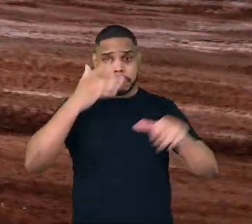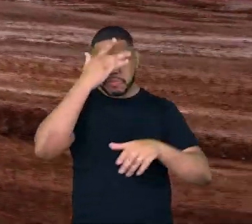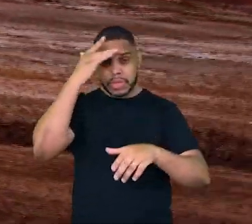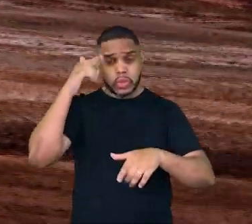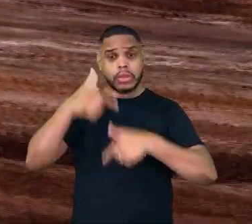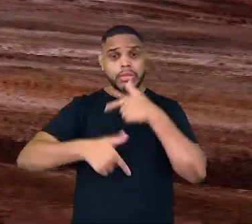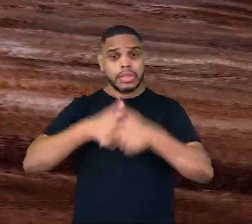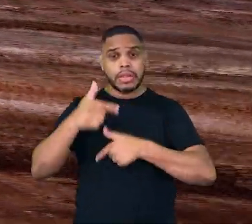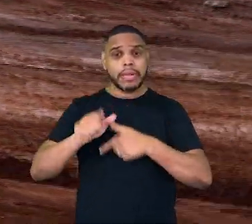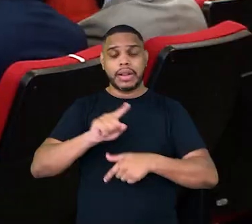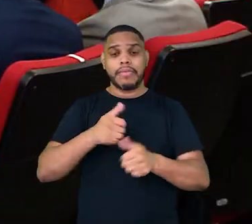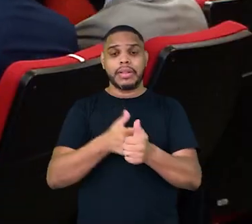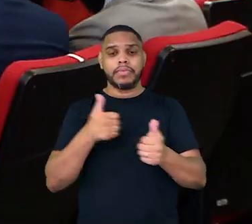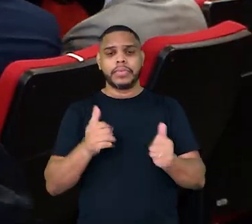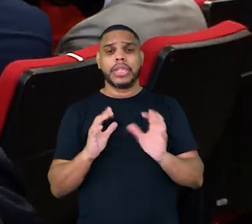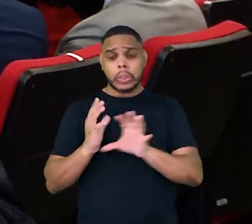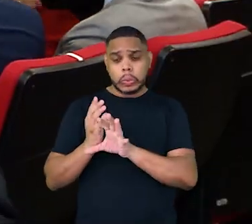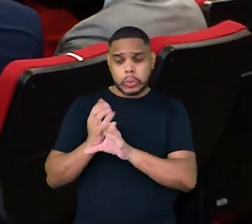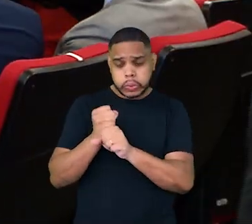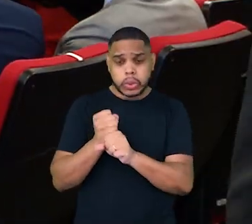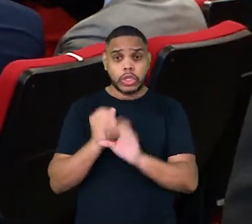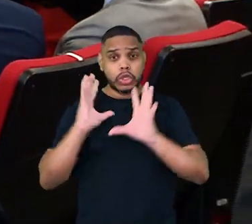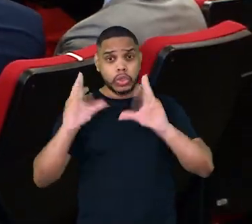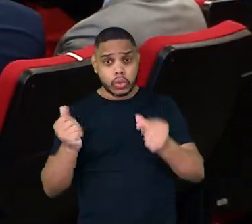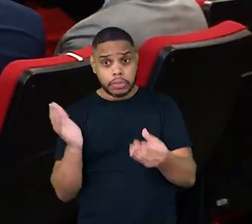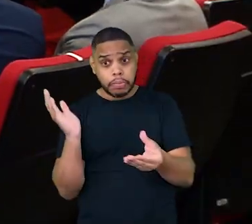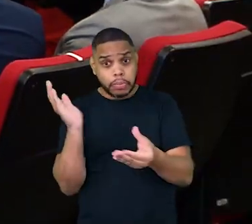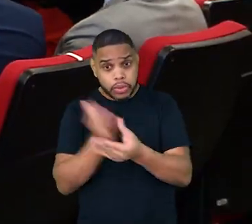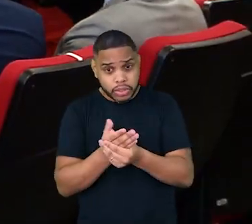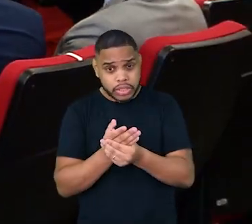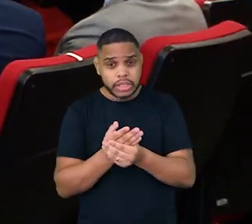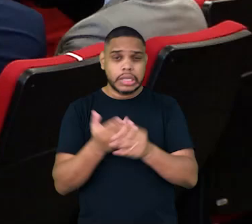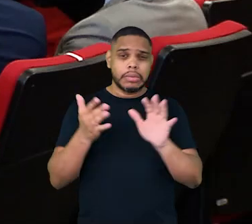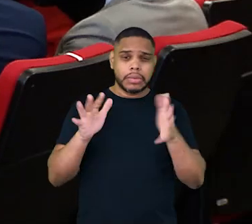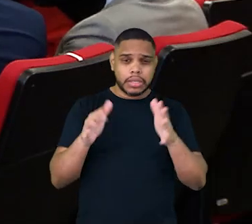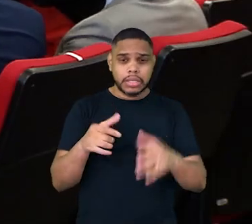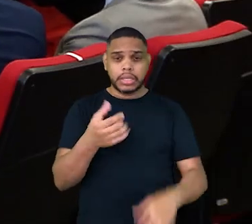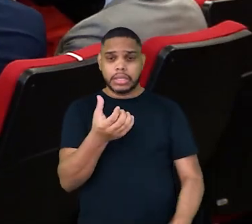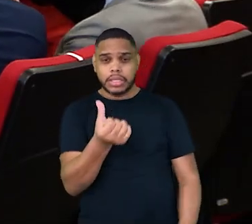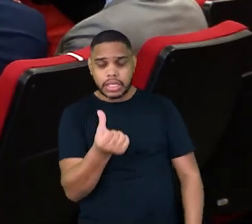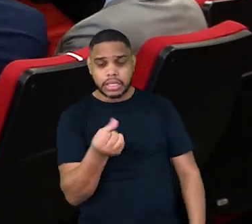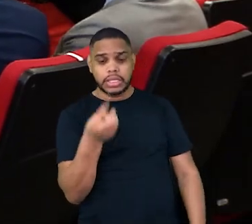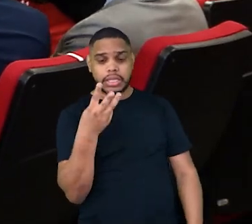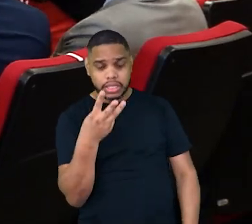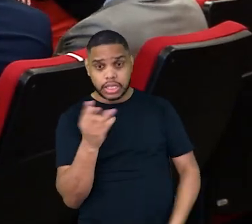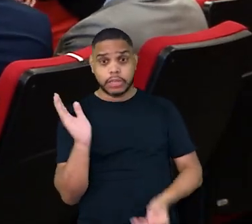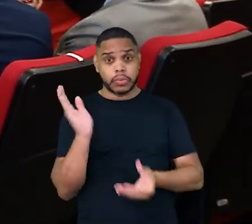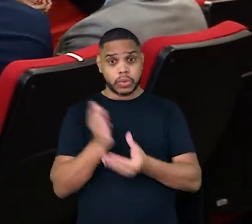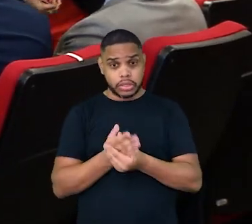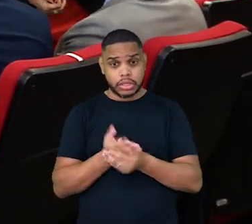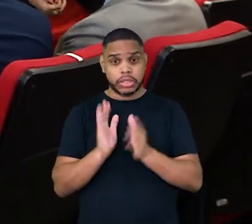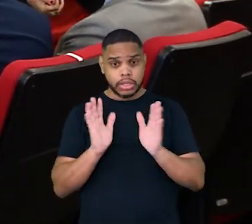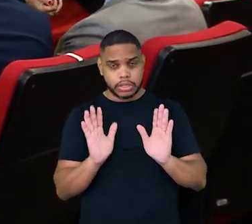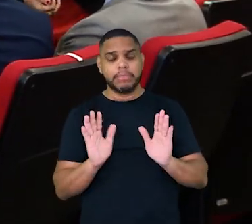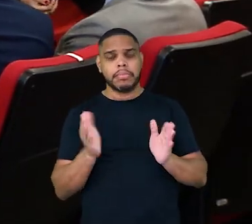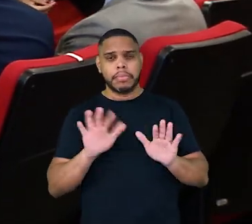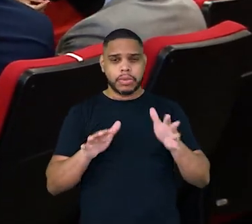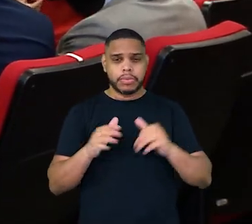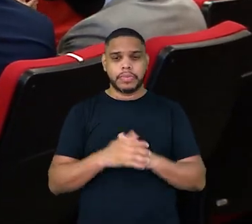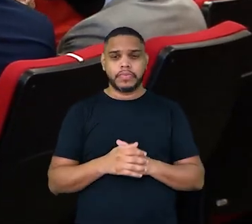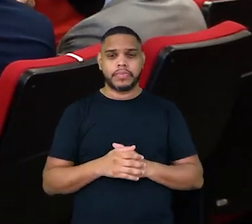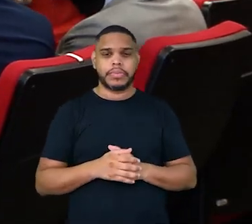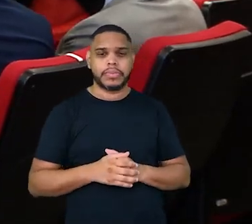não trabalhavam no local. Somando todos os processos, são cerca de 63. Olhando